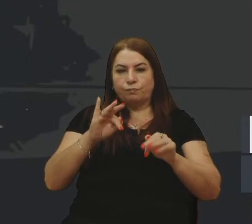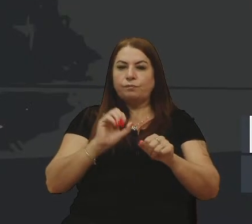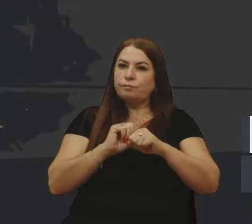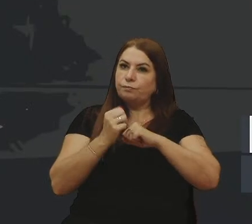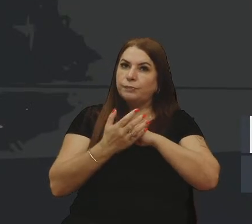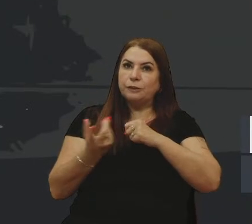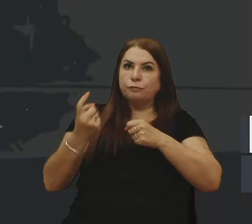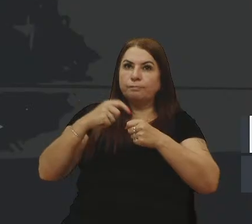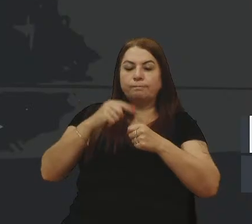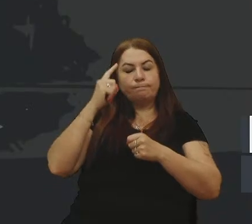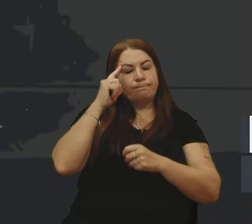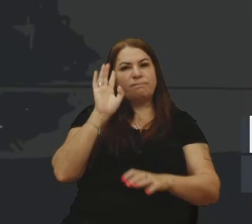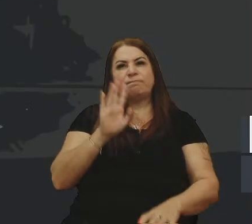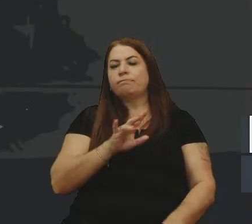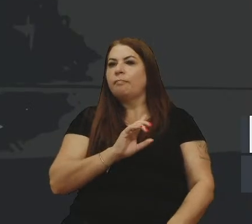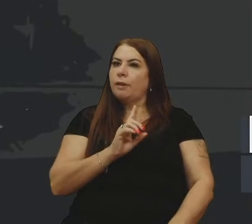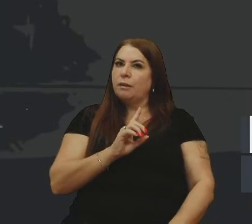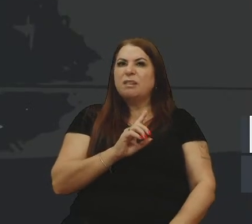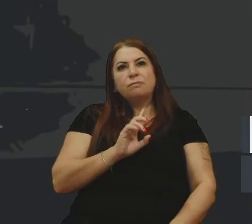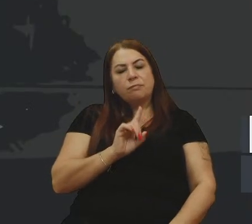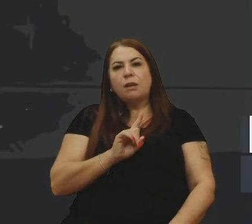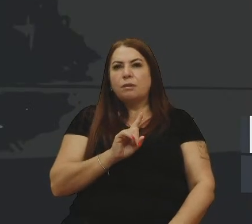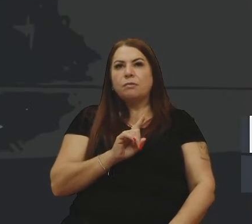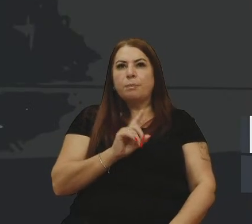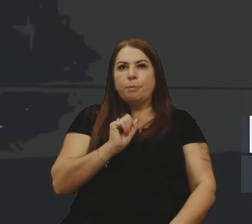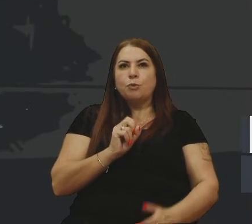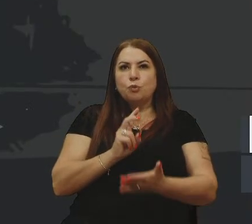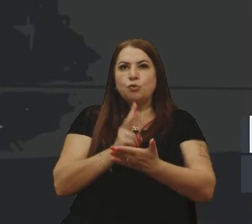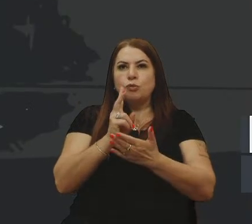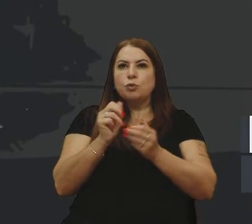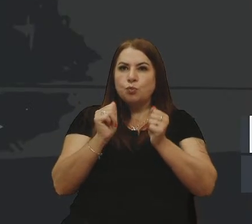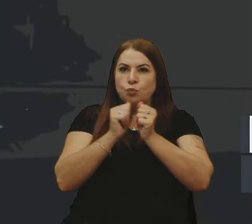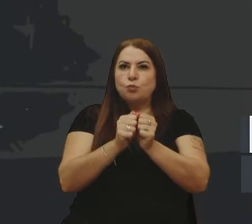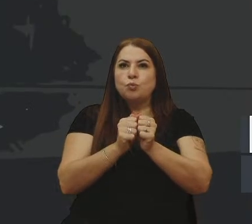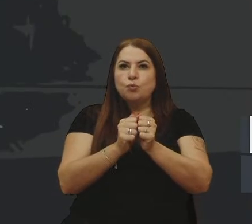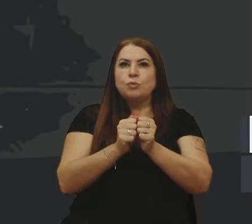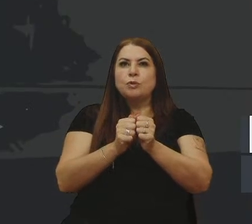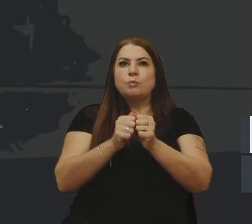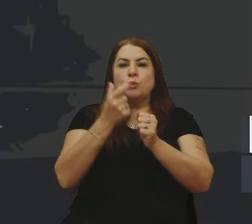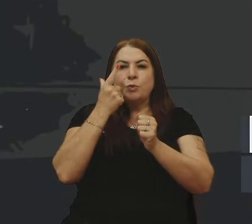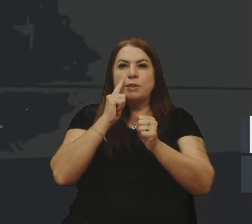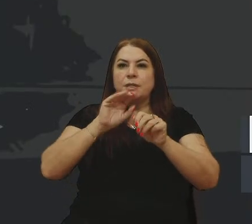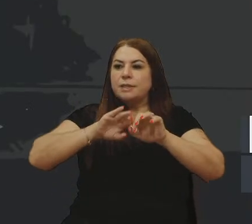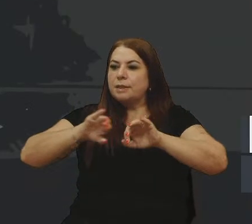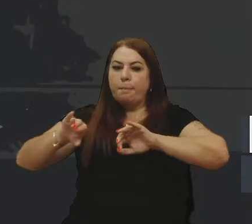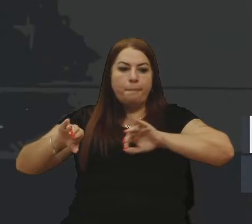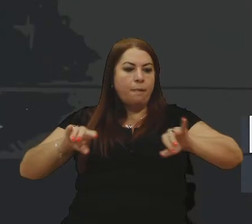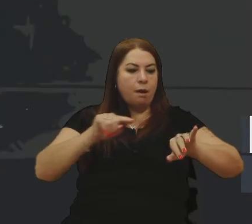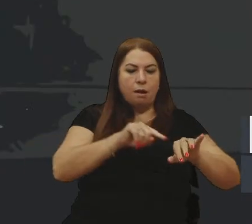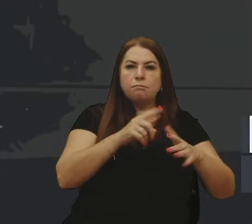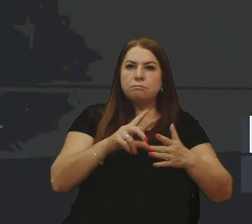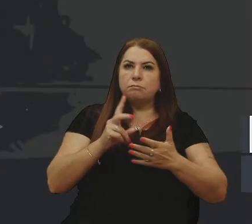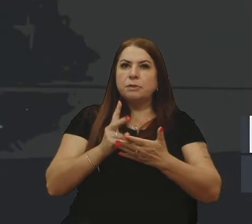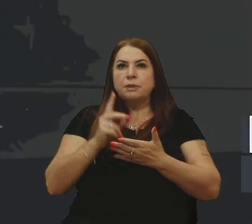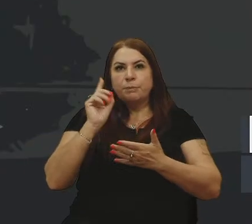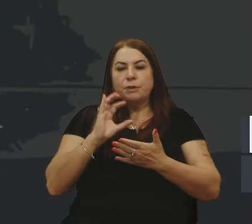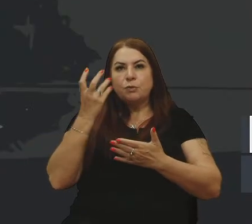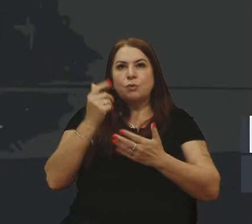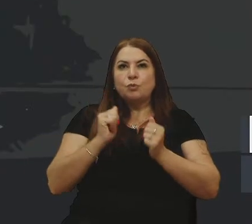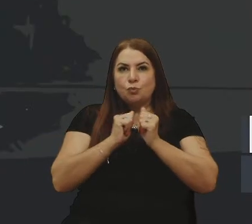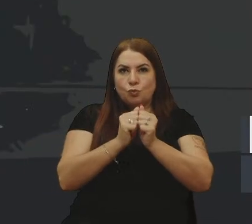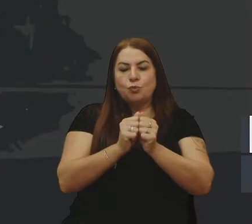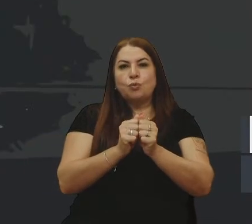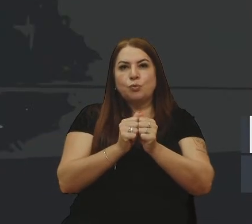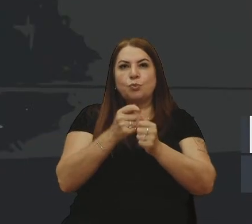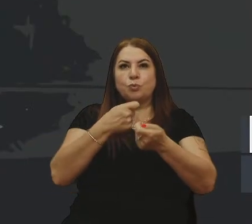a gente chegou à conclusão assim, olha, acho que a gente pode continuar juntos, né? A gente conseguiu separar bem as coisas, e a gente decidiu seguir junto